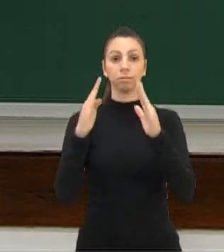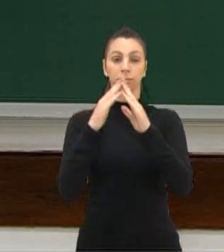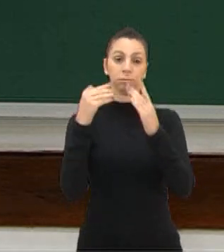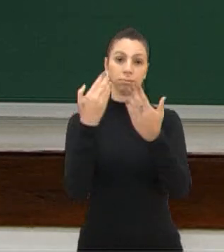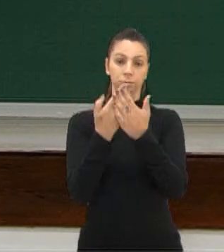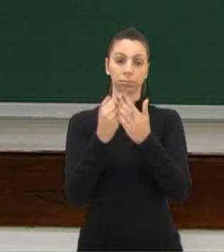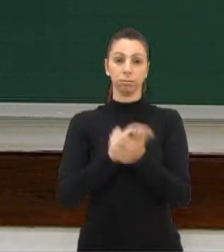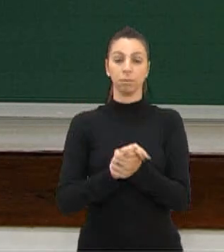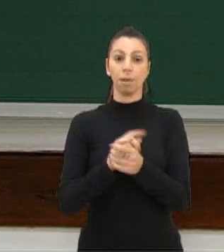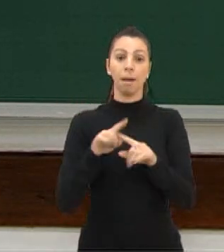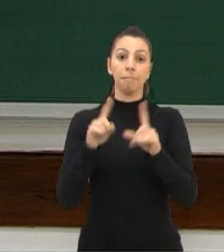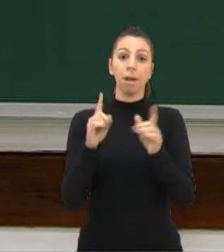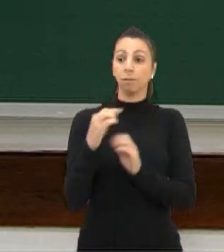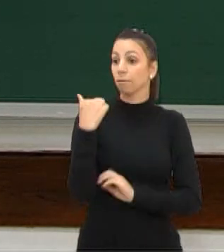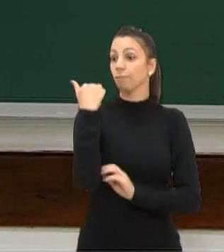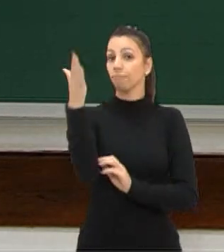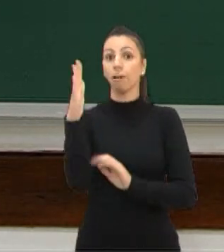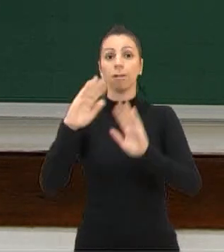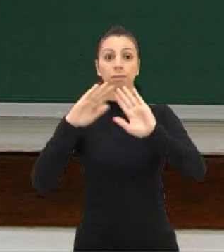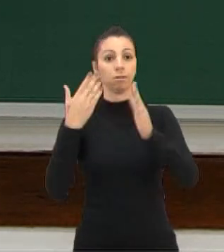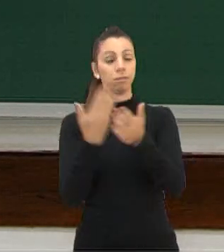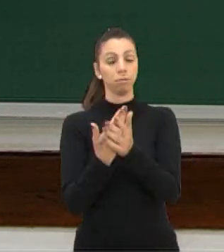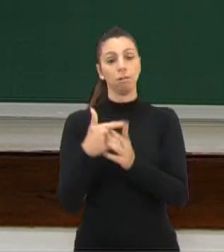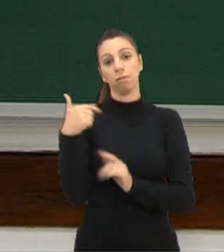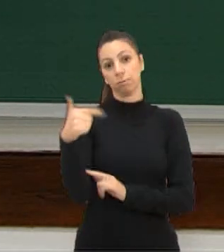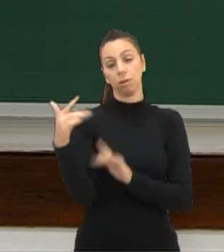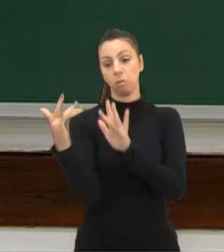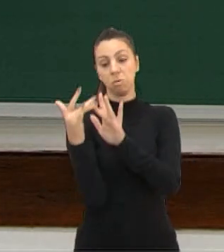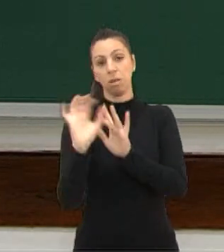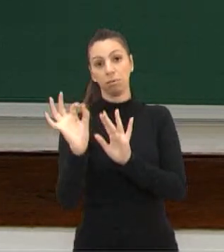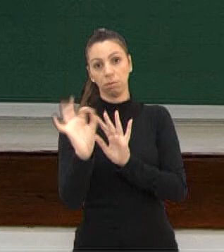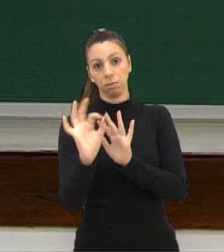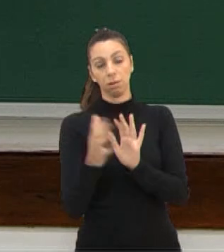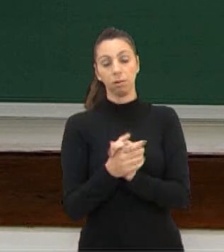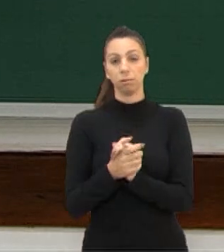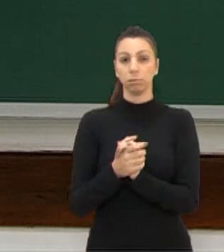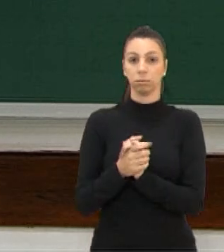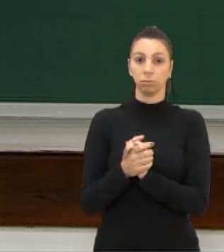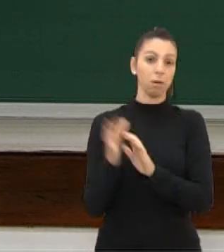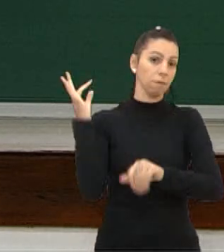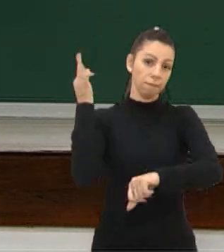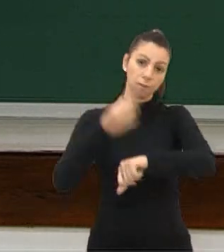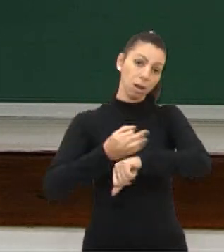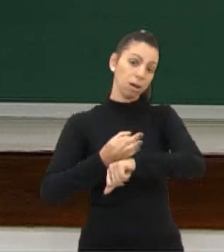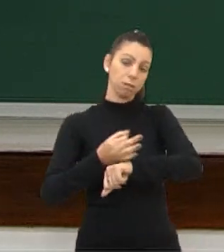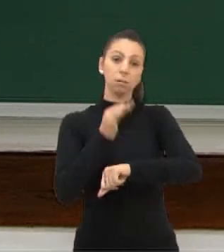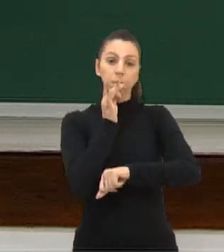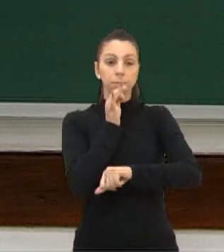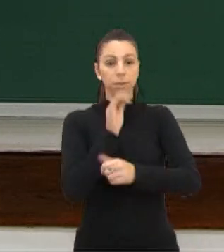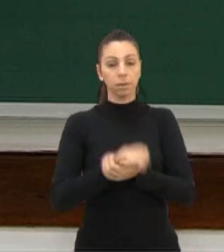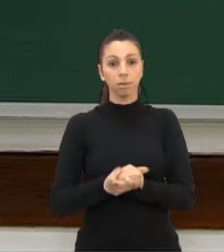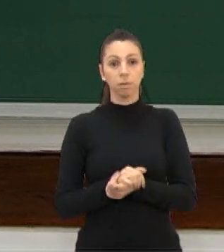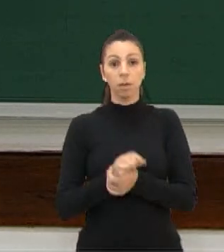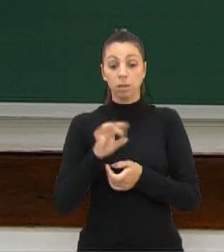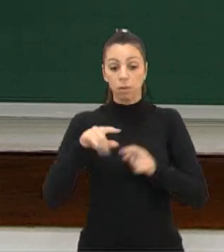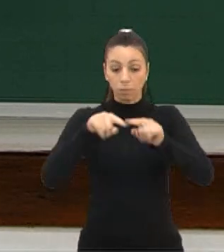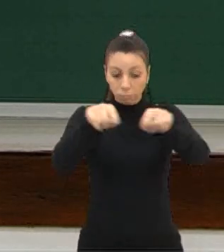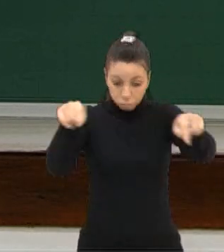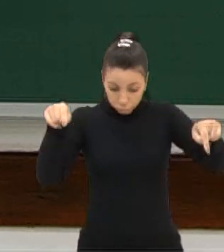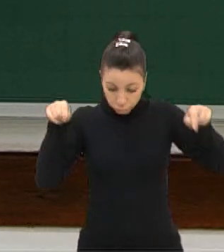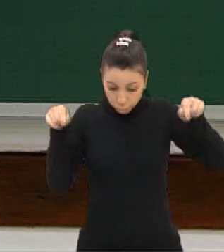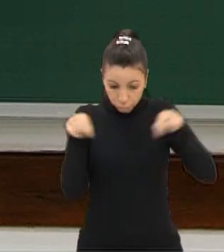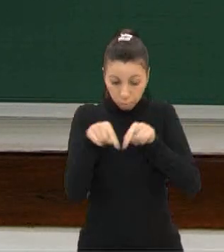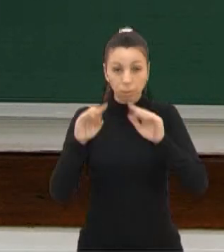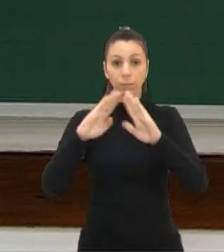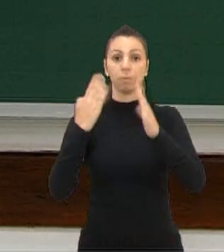contato fora do ambiente escolar, você não tem contato, às vezes, no seu fim de semana, em ambientes de férias, né? Apenas naquele ambiente.